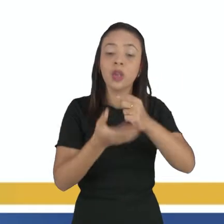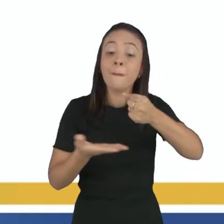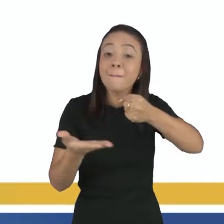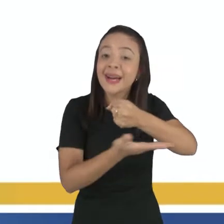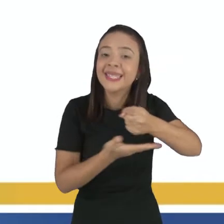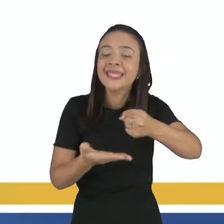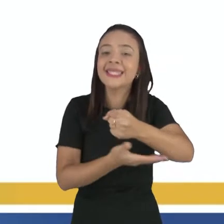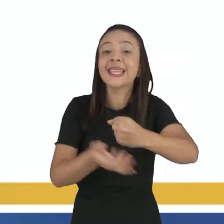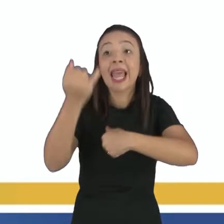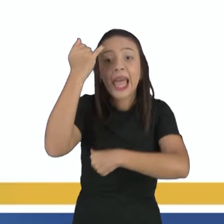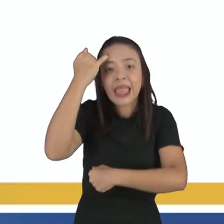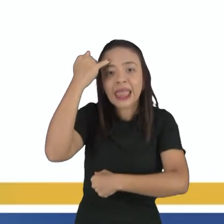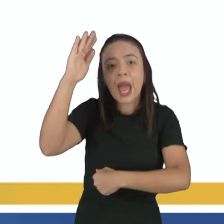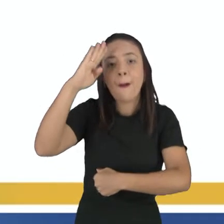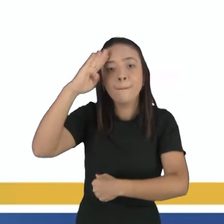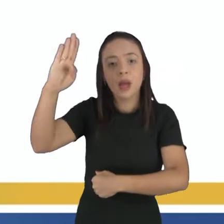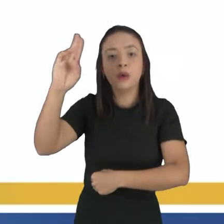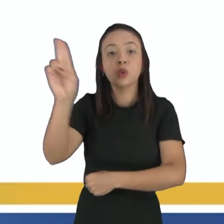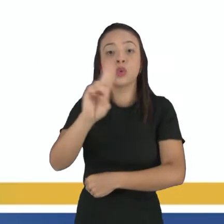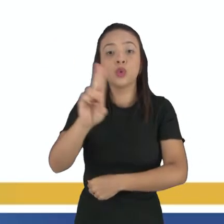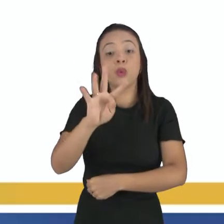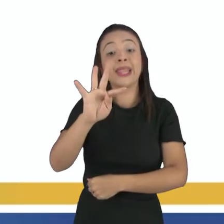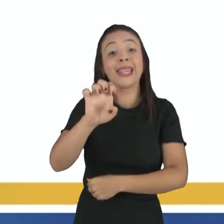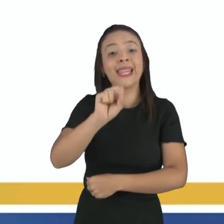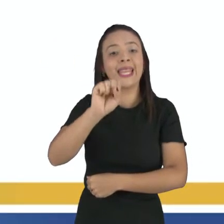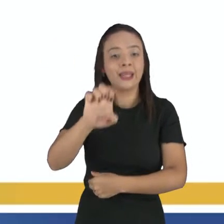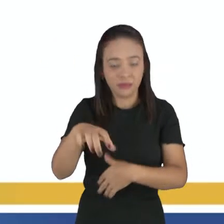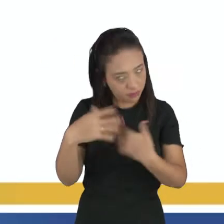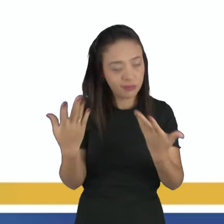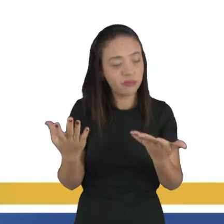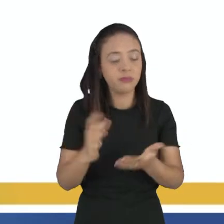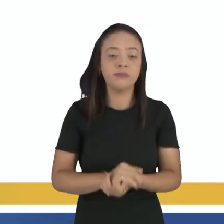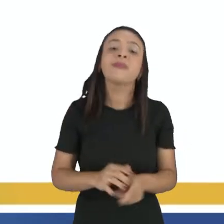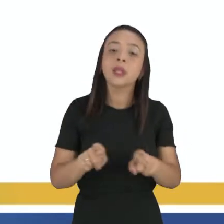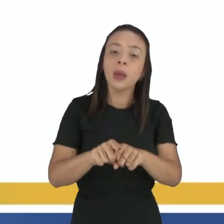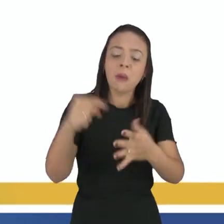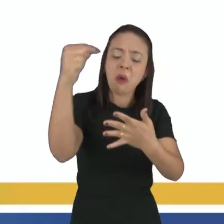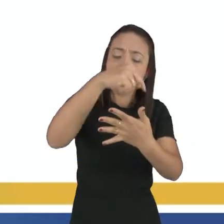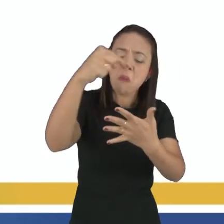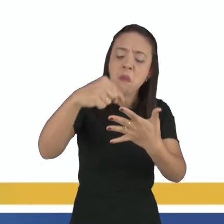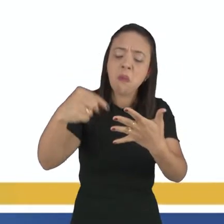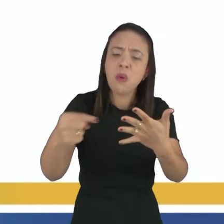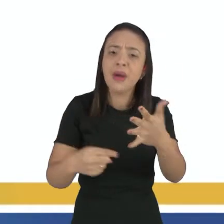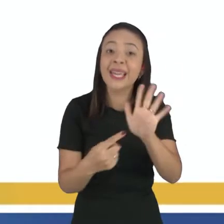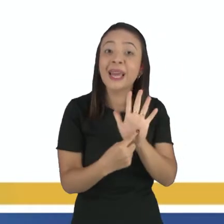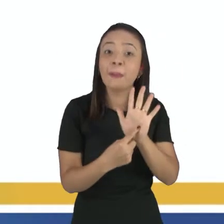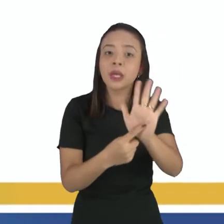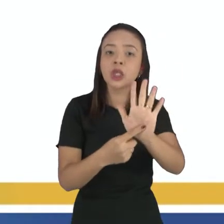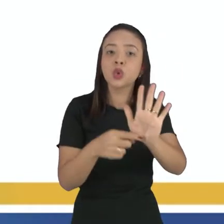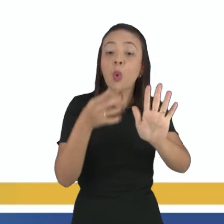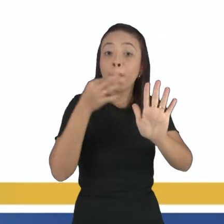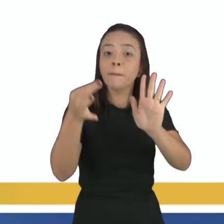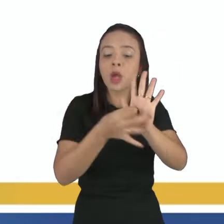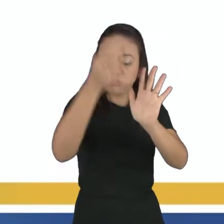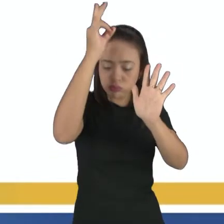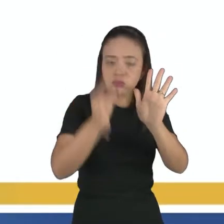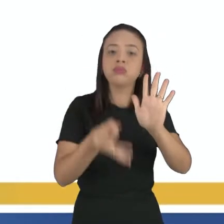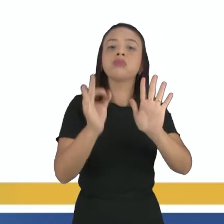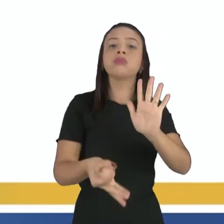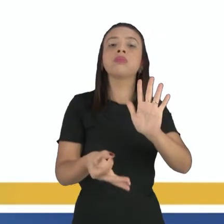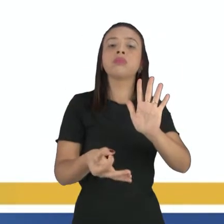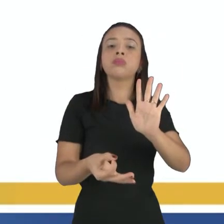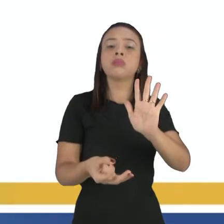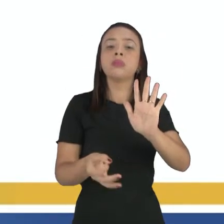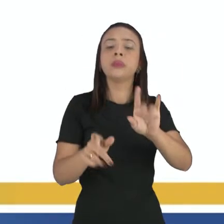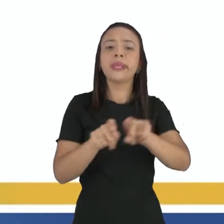essa ideia principal que nós chamamos de tese Quais são os elementos que confirmam esse argumento e